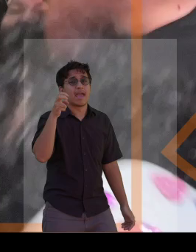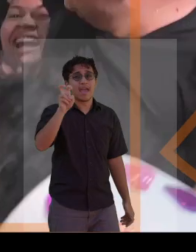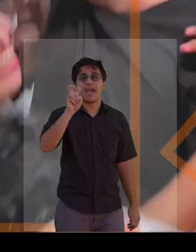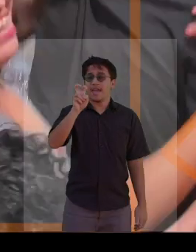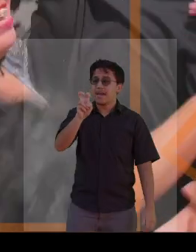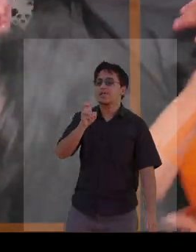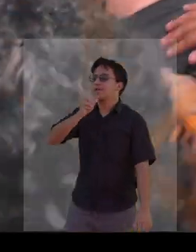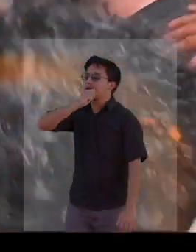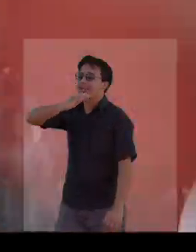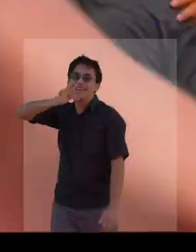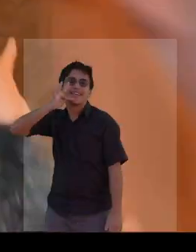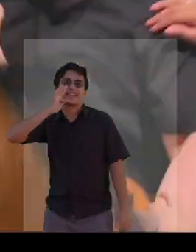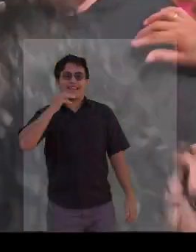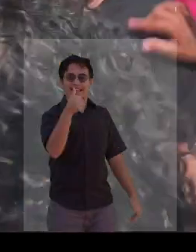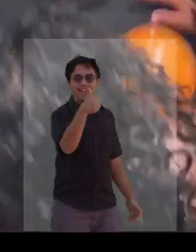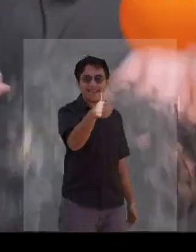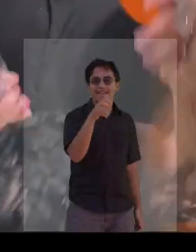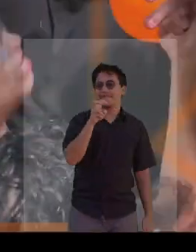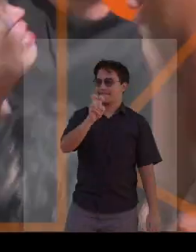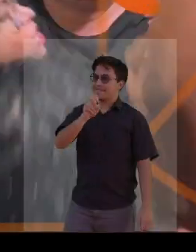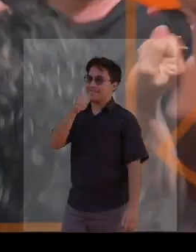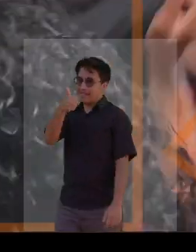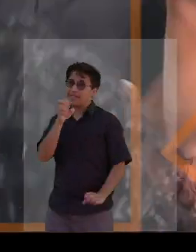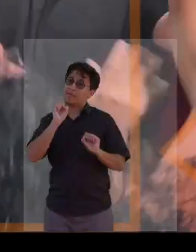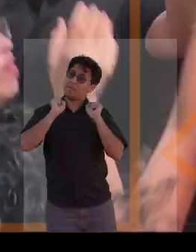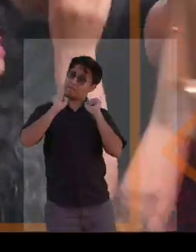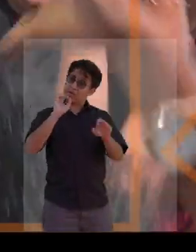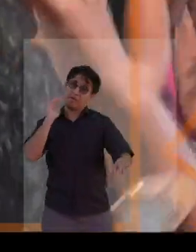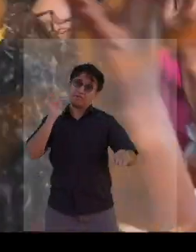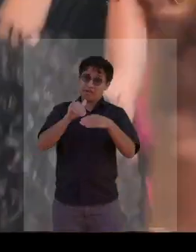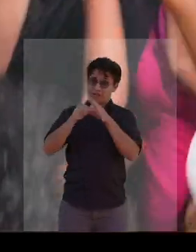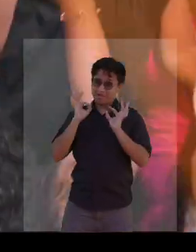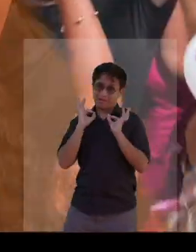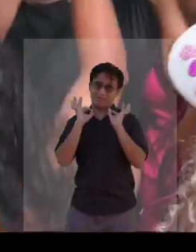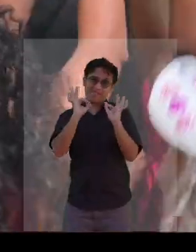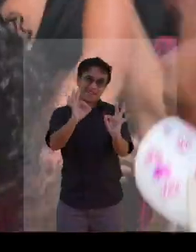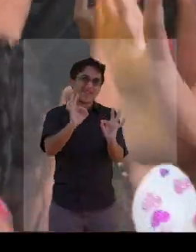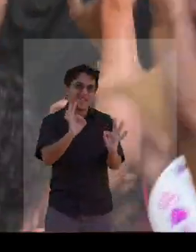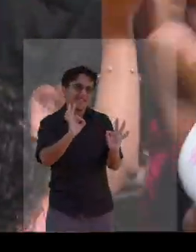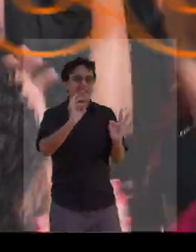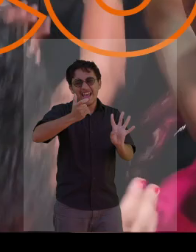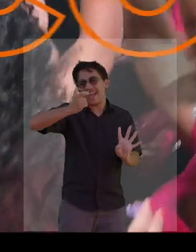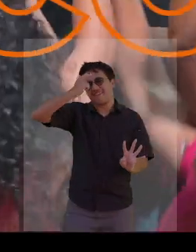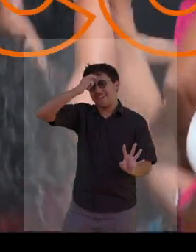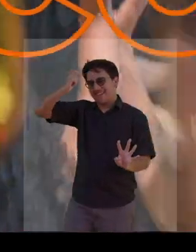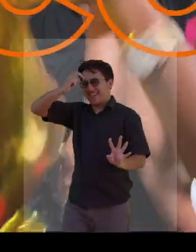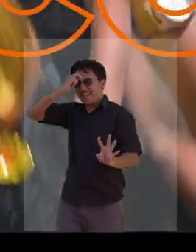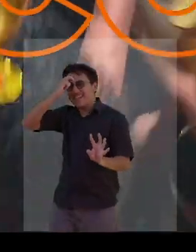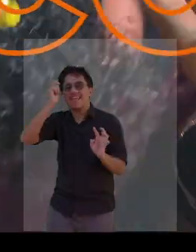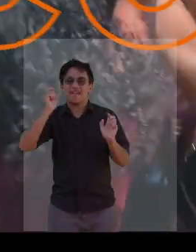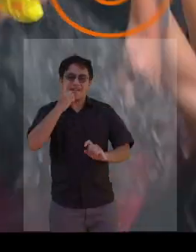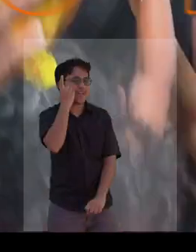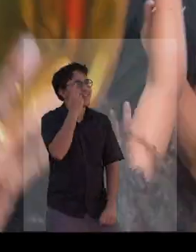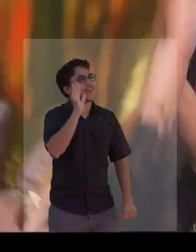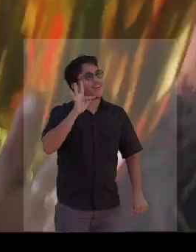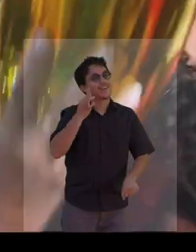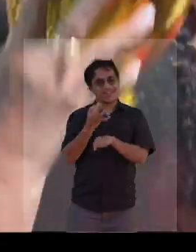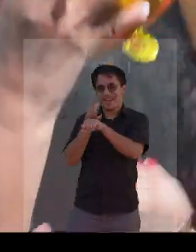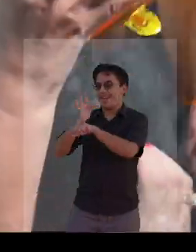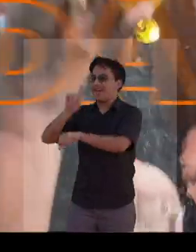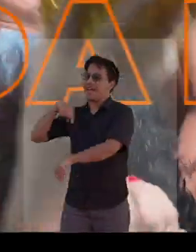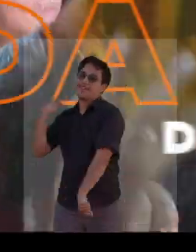1515. É Acácio 1515. Vote certo, vote sempre consciente.